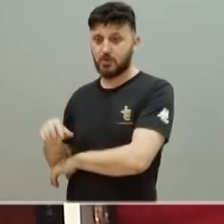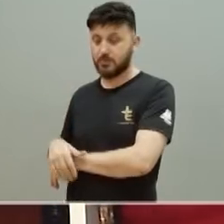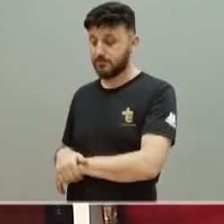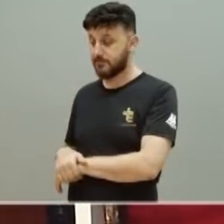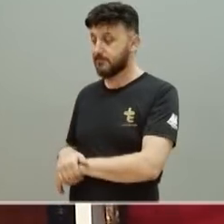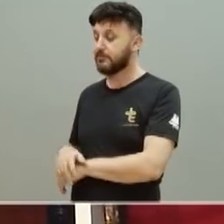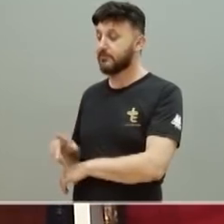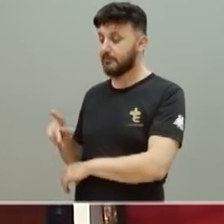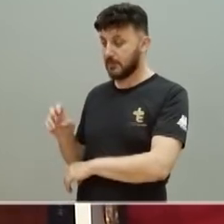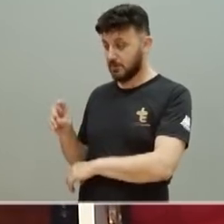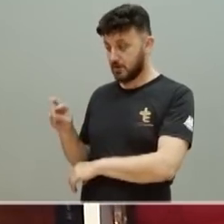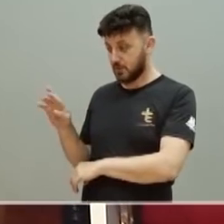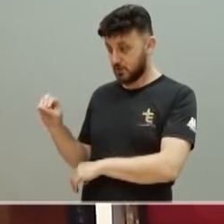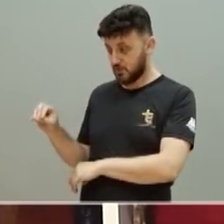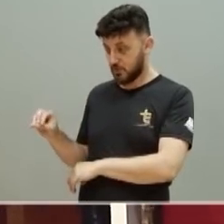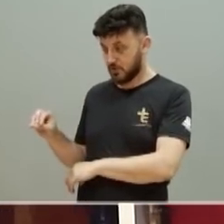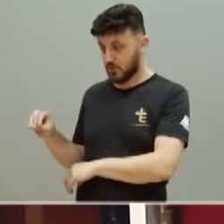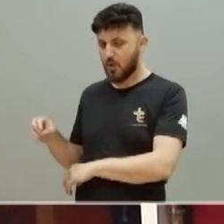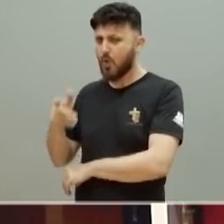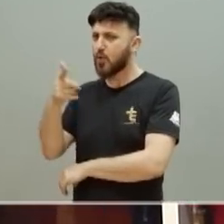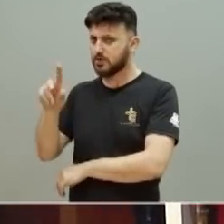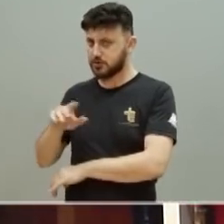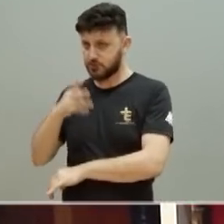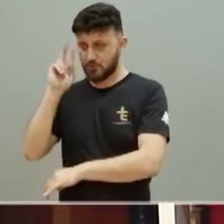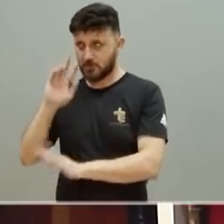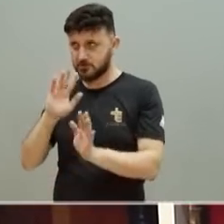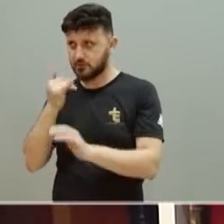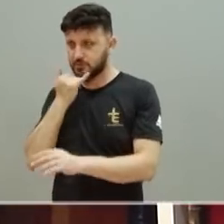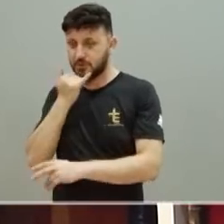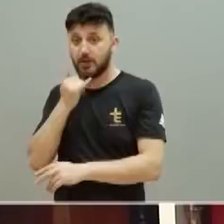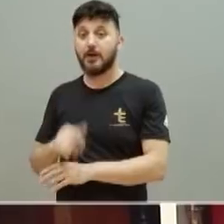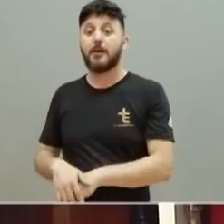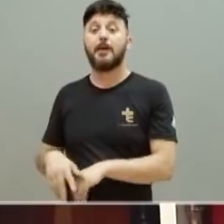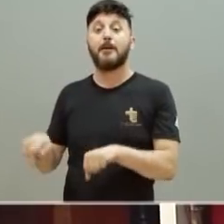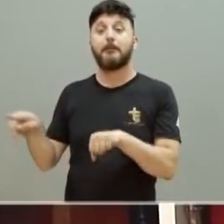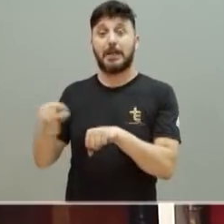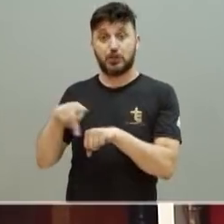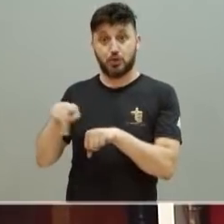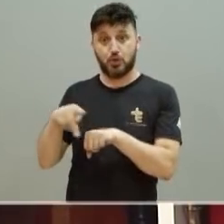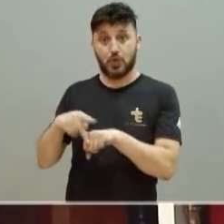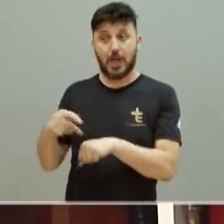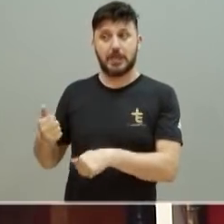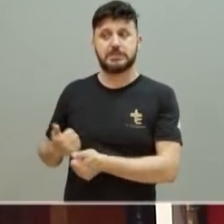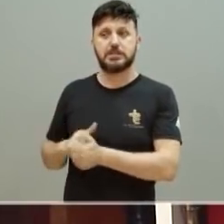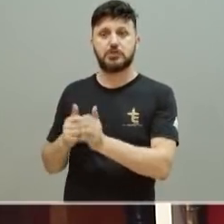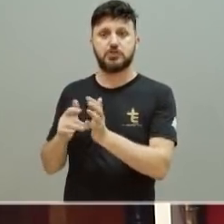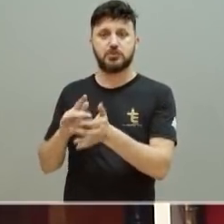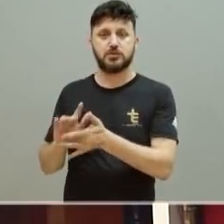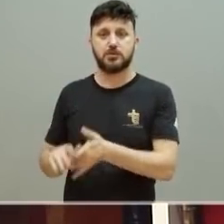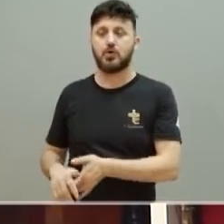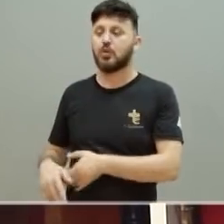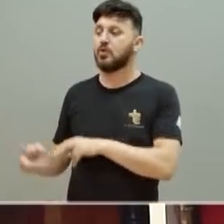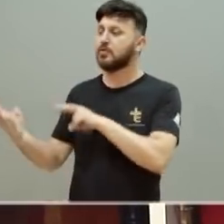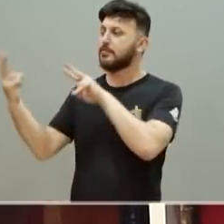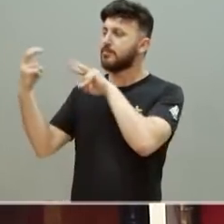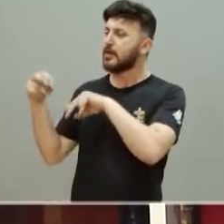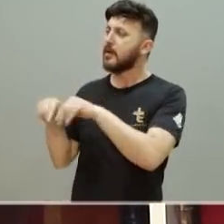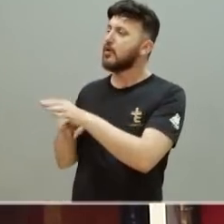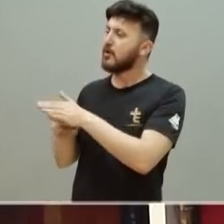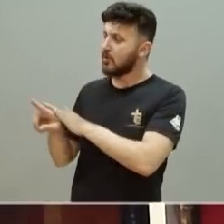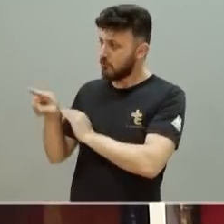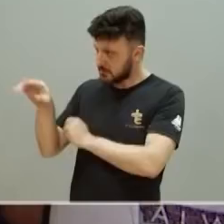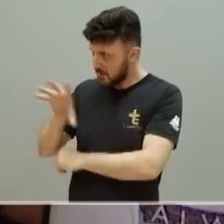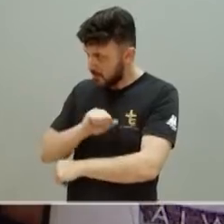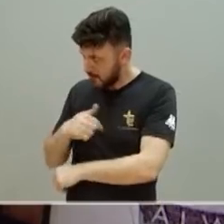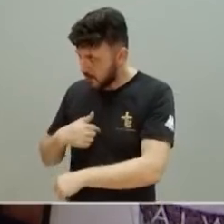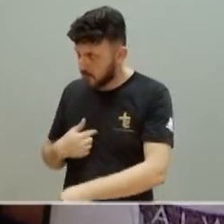Pedro, tu me amas? E Pedro responde o quê? Sim, Senhor. E pergunta de novo: tu